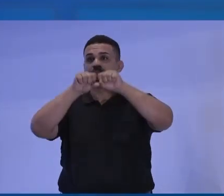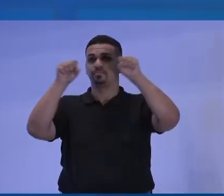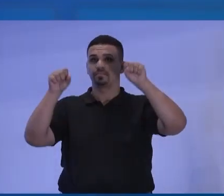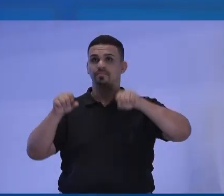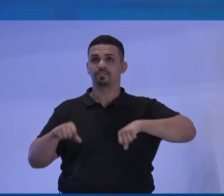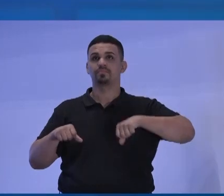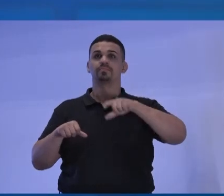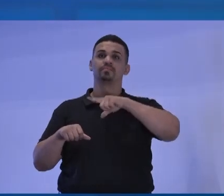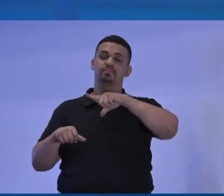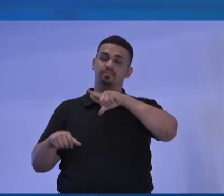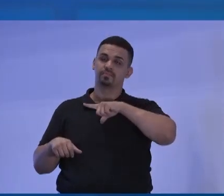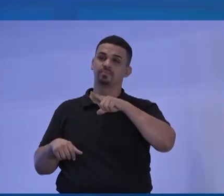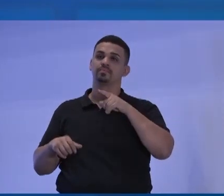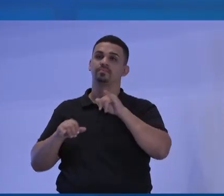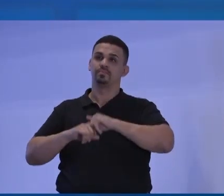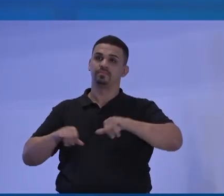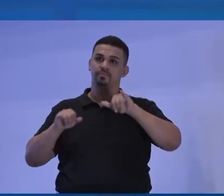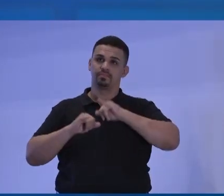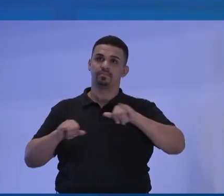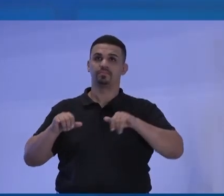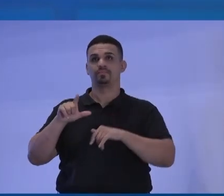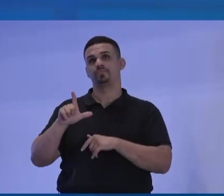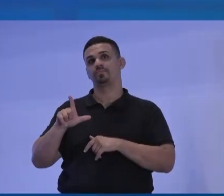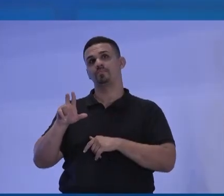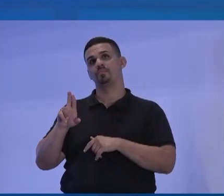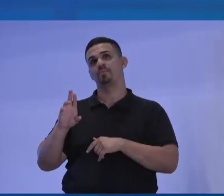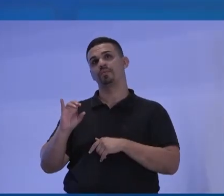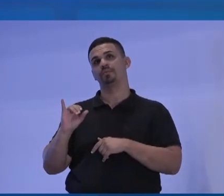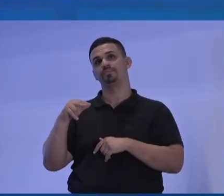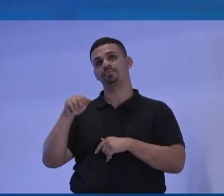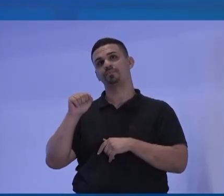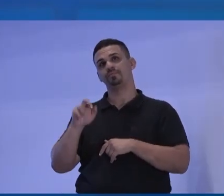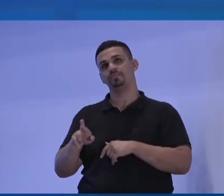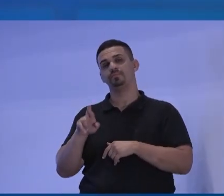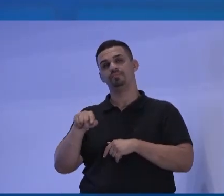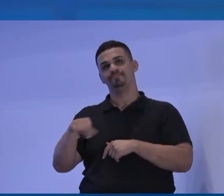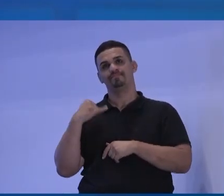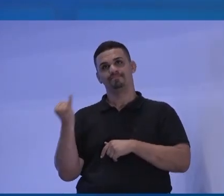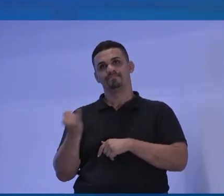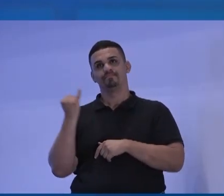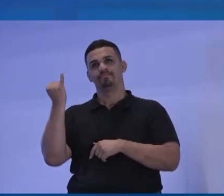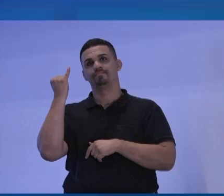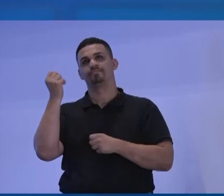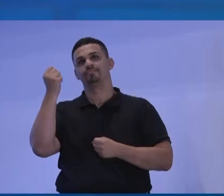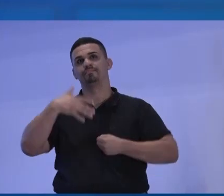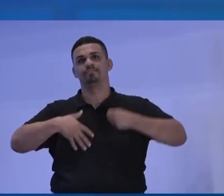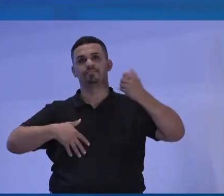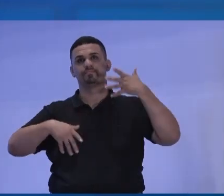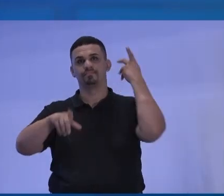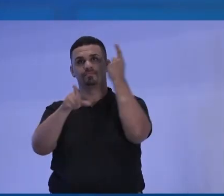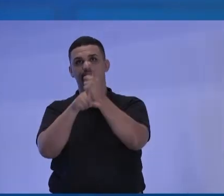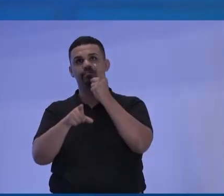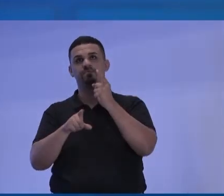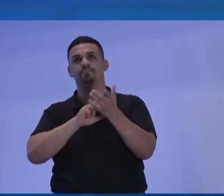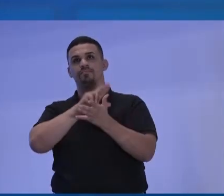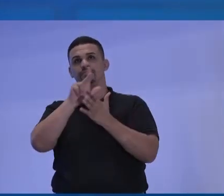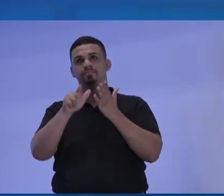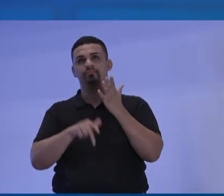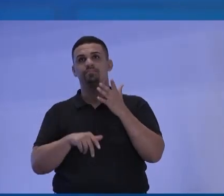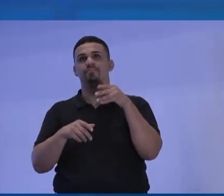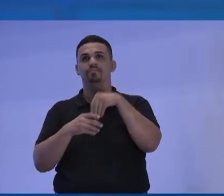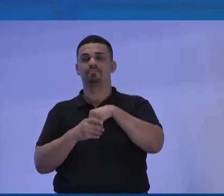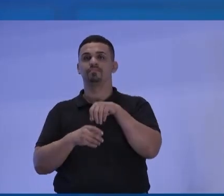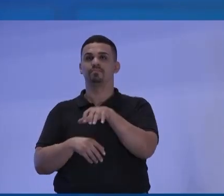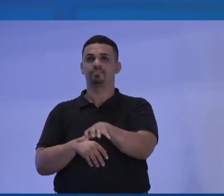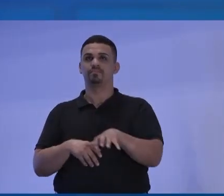de Agravos de Notificação, o SINAM, é fundamental para identificar diferentes padrões de ocorrência do agravo no